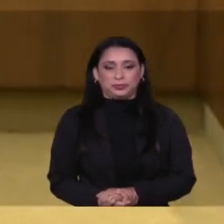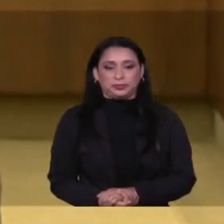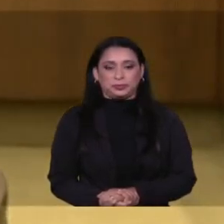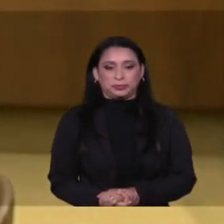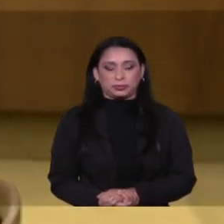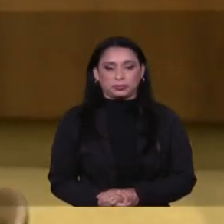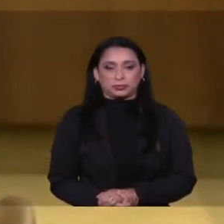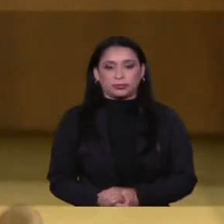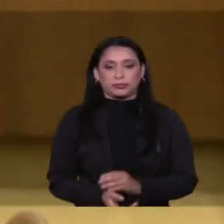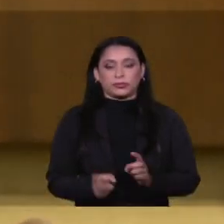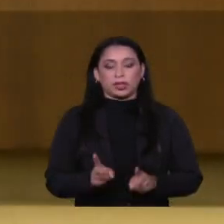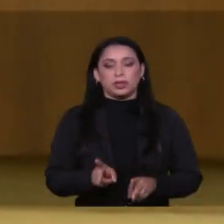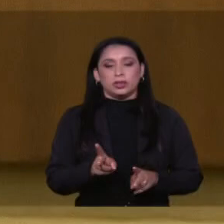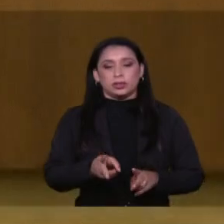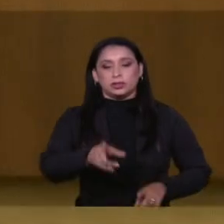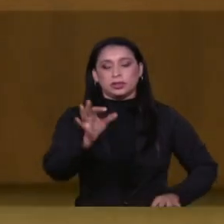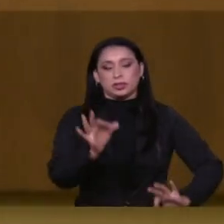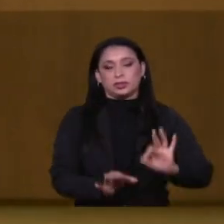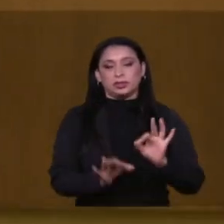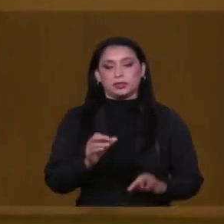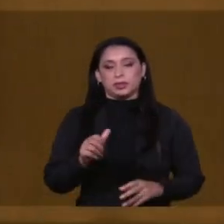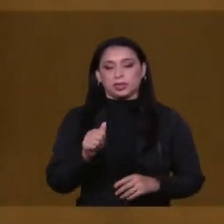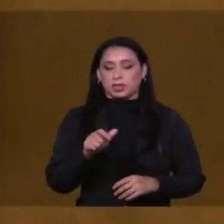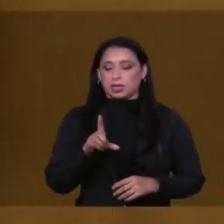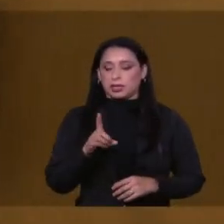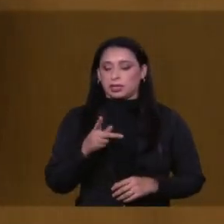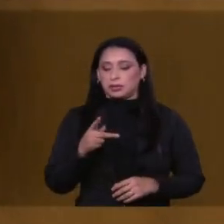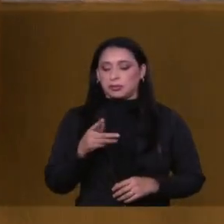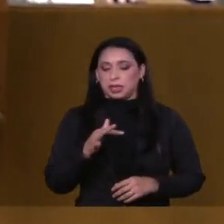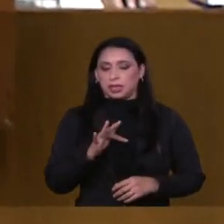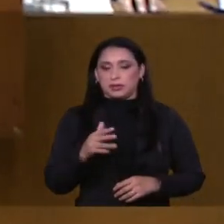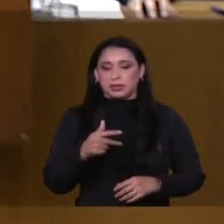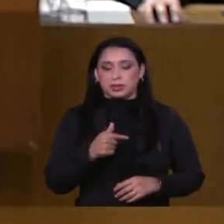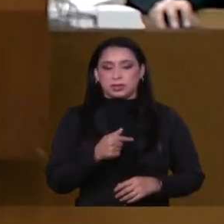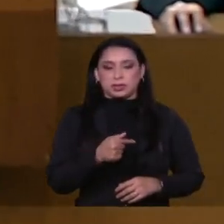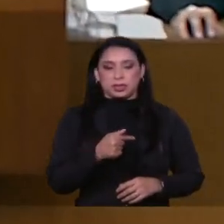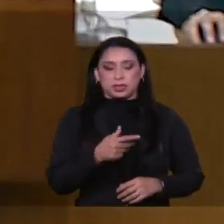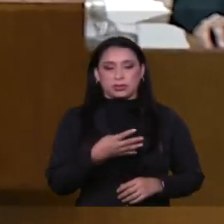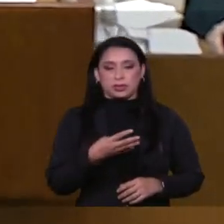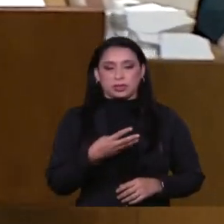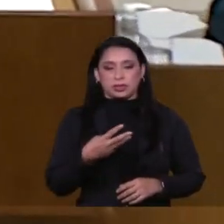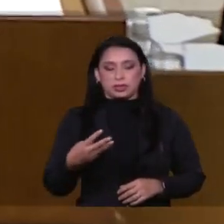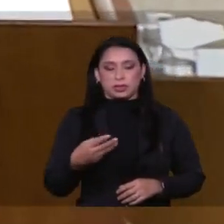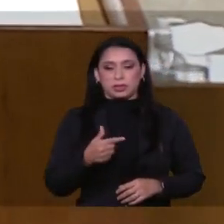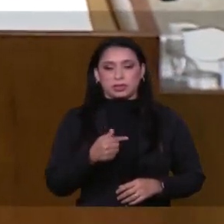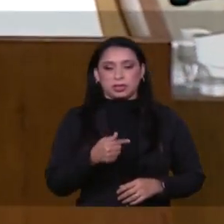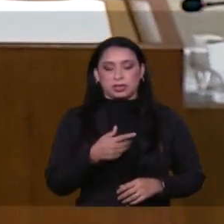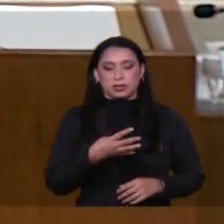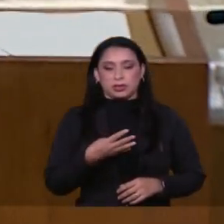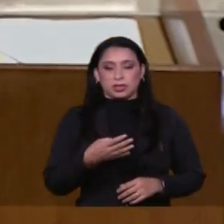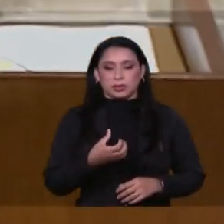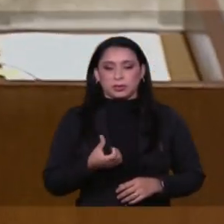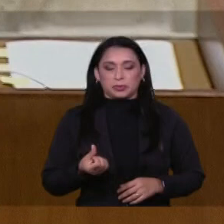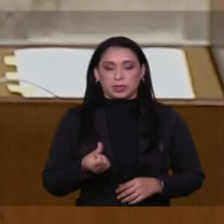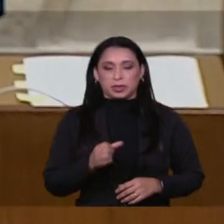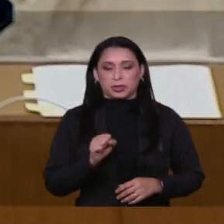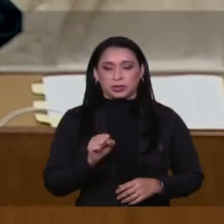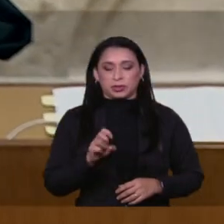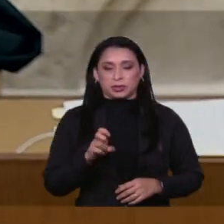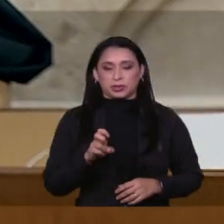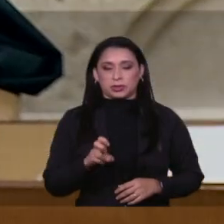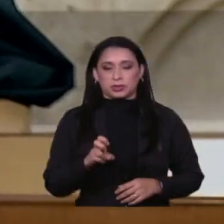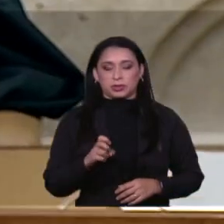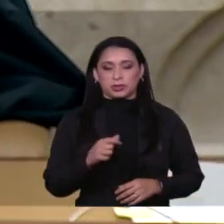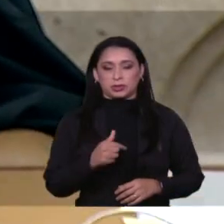Daremos continuidade ao julgamento das ADPFs. Ministros tomam assento e retomam a sessão, excelentíssimo senhor ministro Luiz Roberto Barroso, presidente do STF.